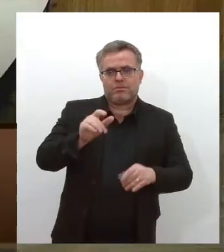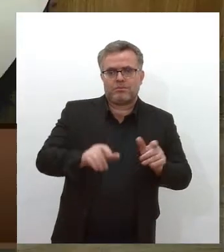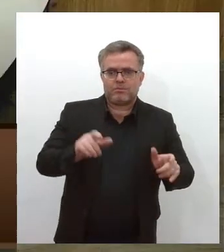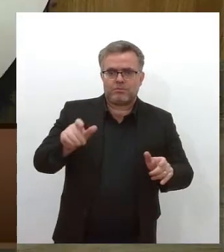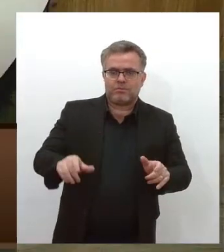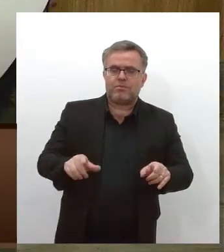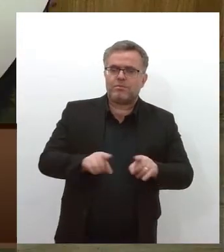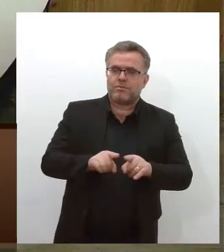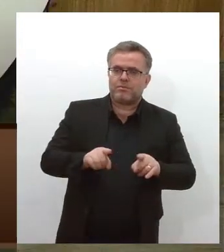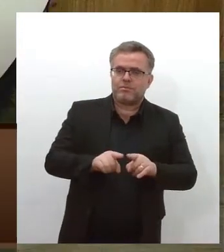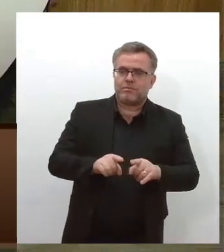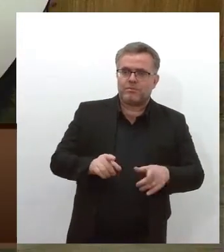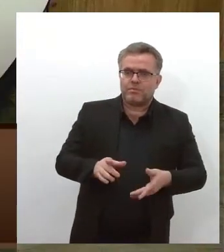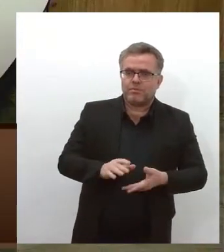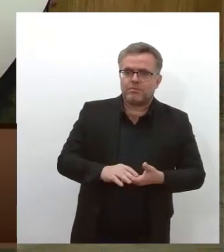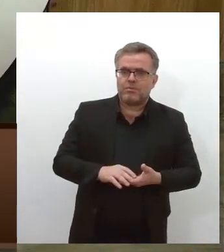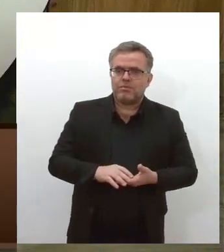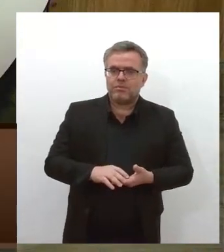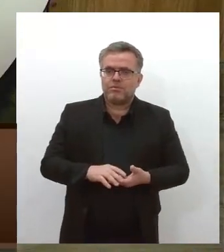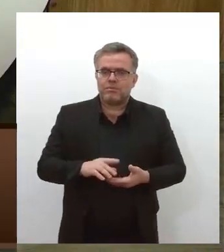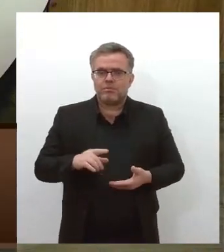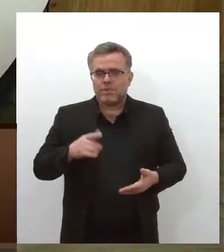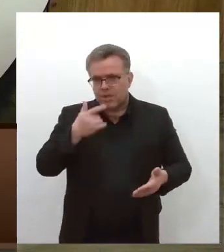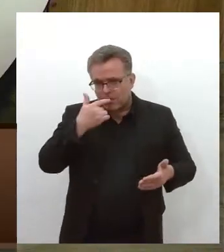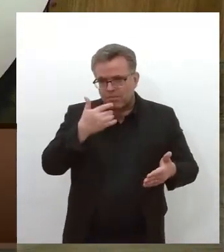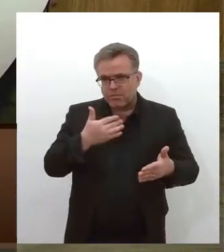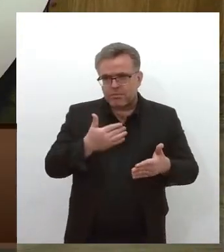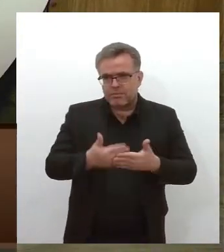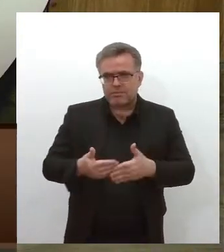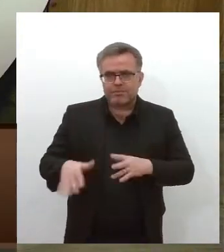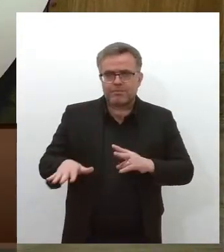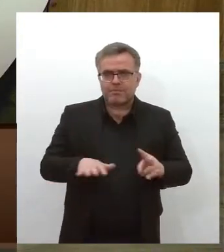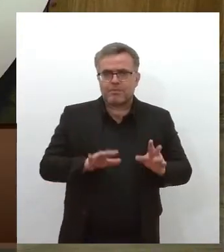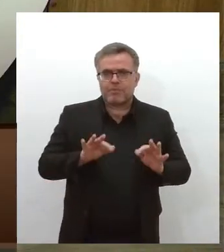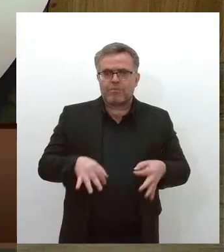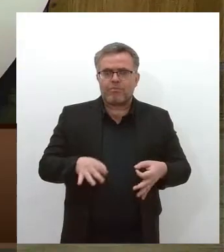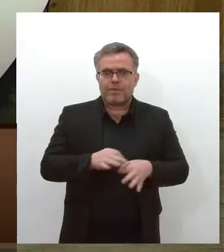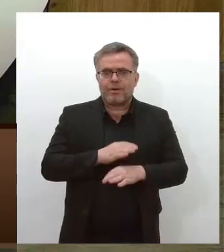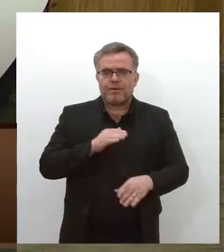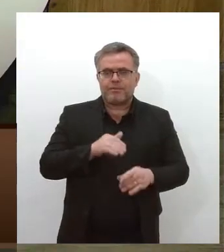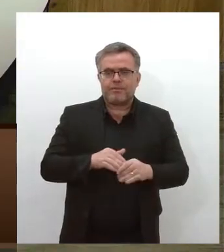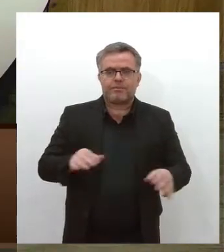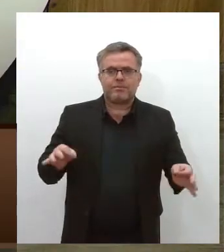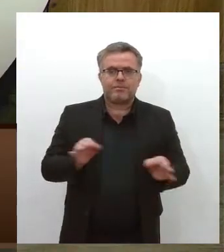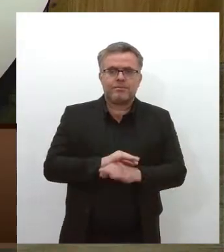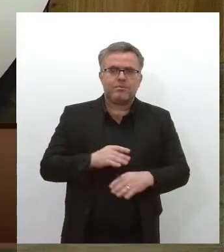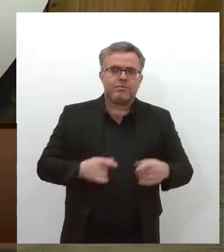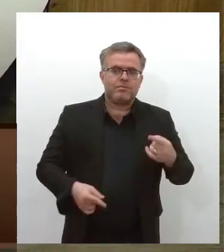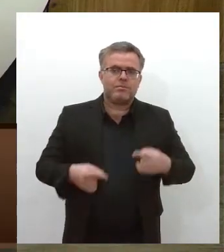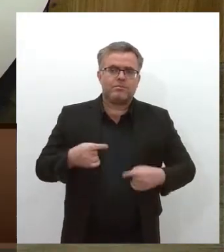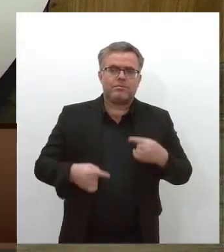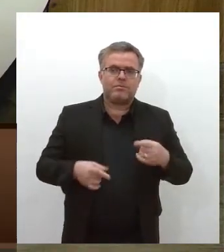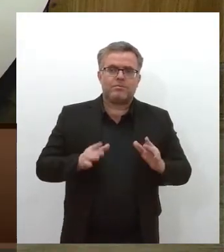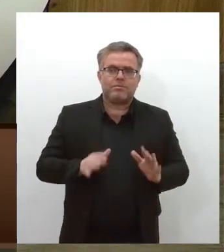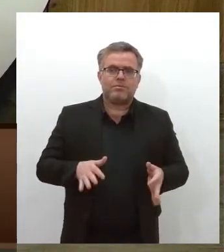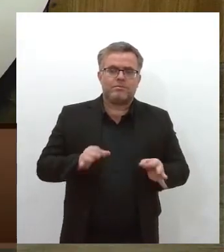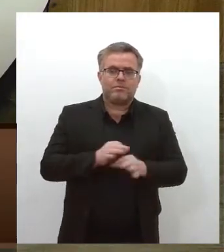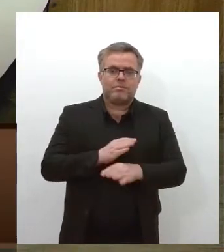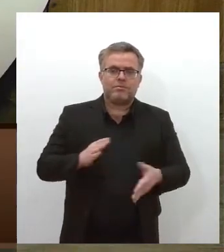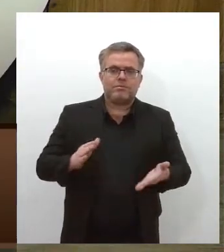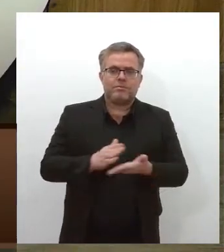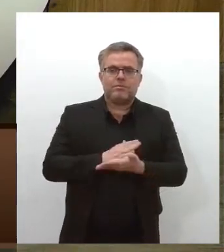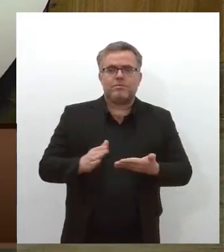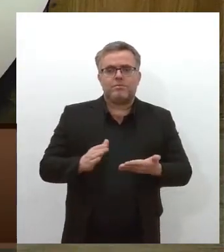Doutor Valdir, a gente está nessa reta final, nessa semana final aí das eleições, muitos debates já aconteceram, alguns debates entre os